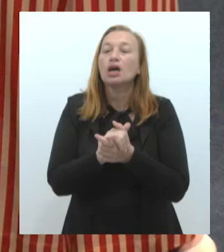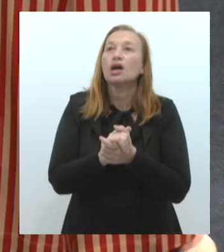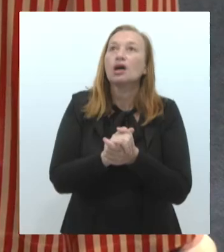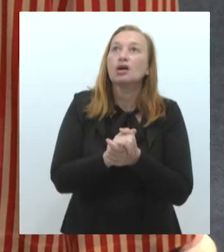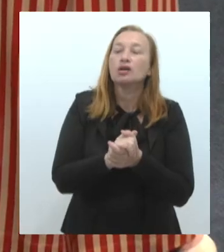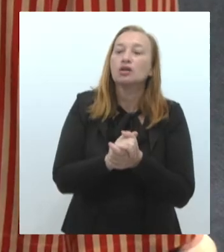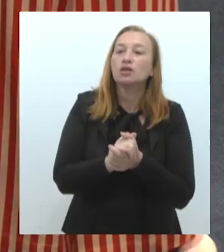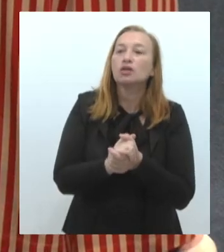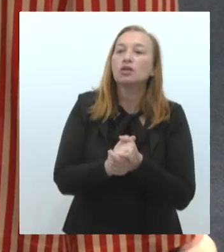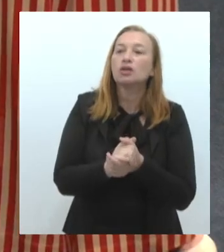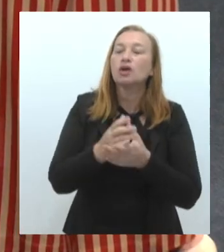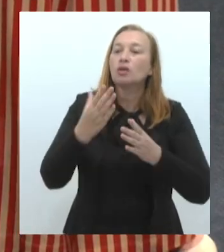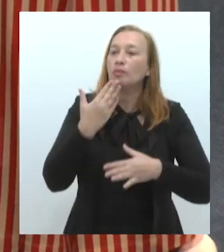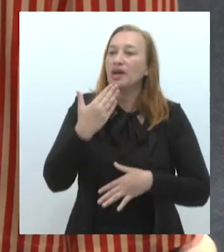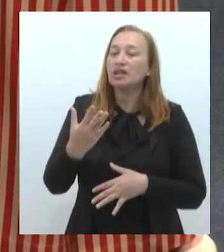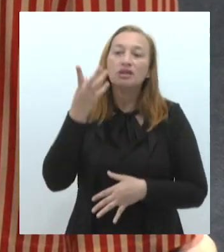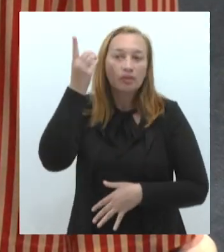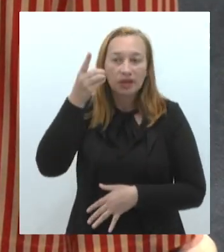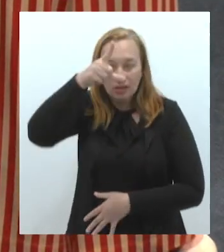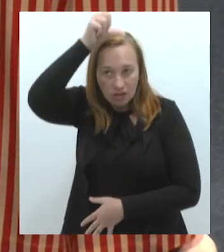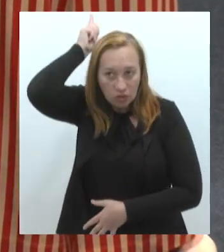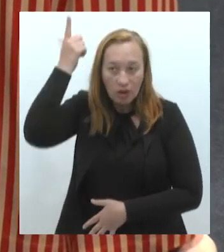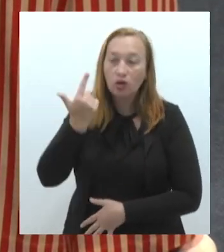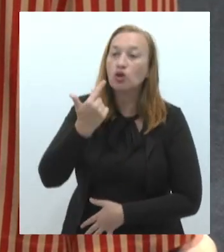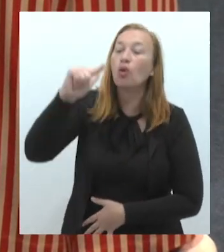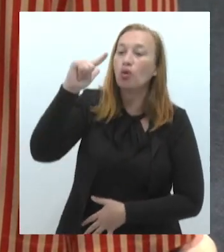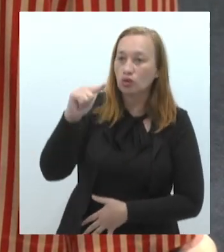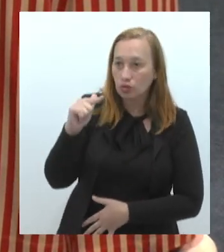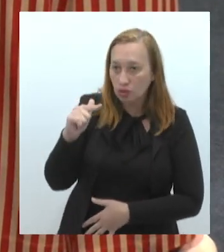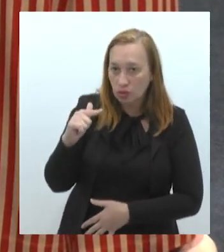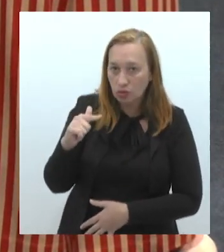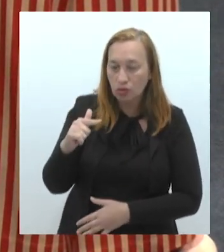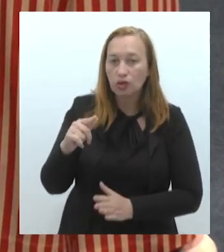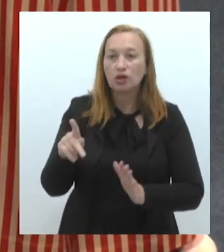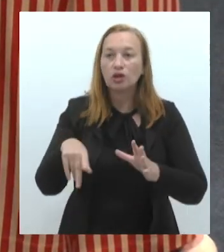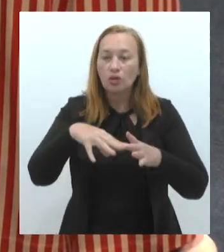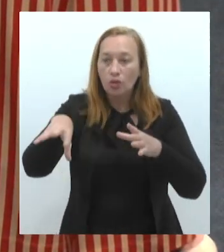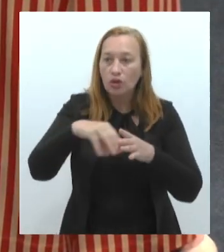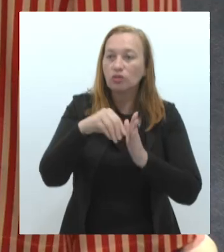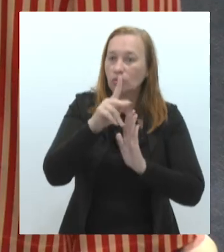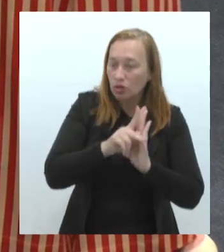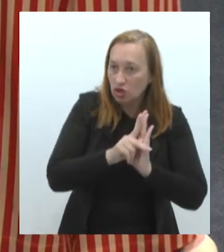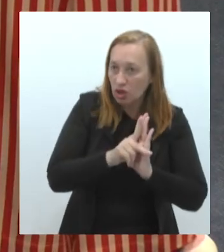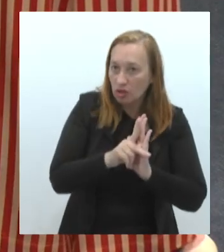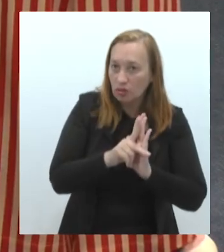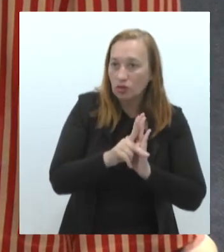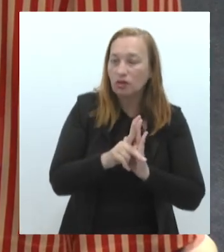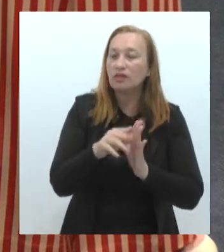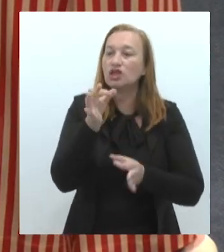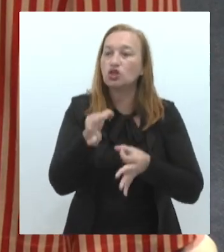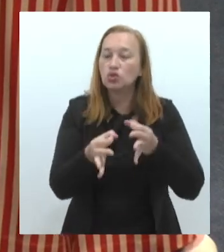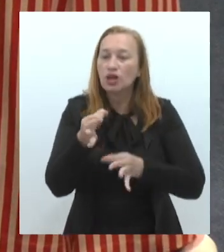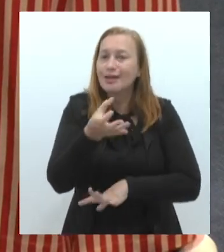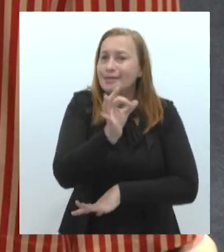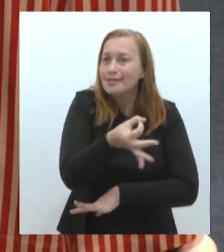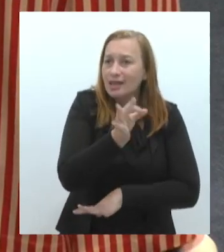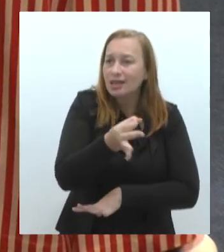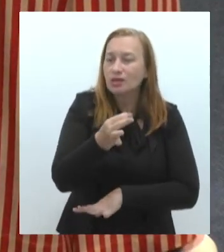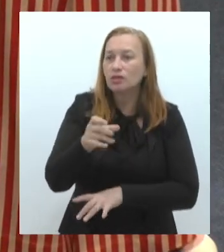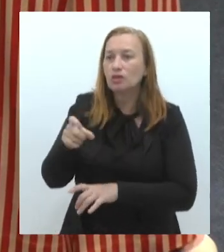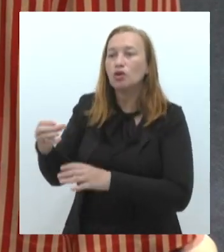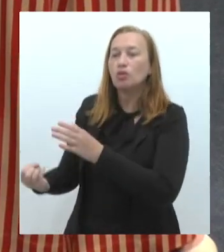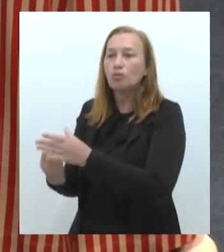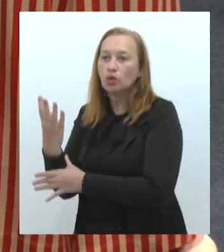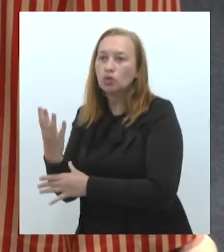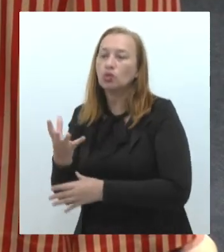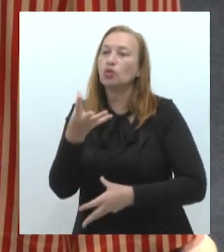com a autoria do deputado Luiz Paulo e outros deputados signatários do projeto, que vai fazer justiça principalmente aos produtores de